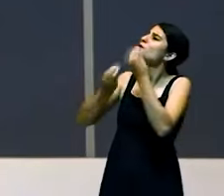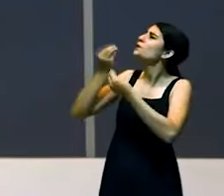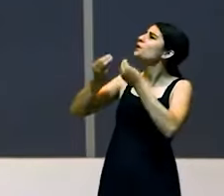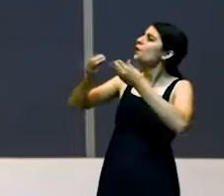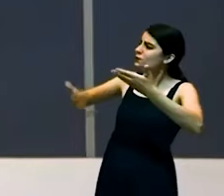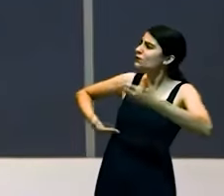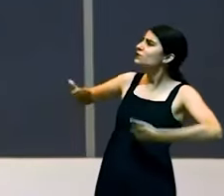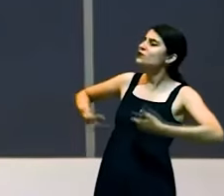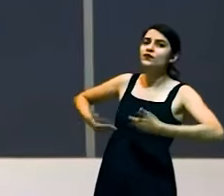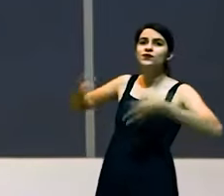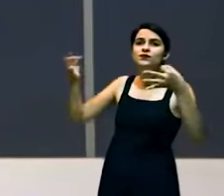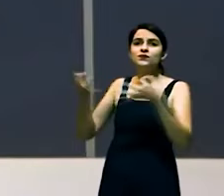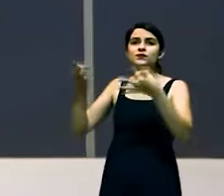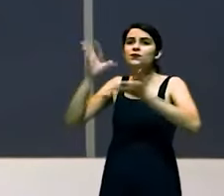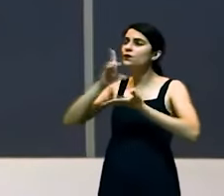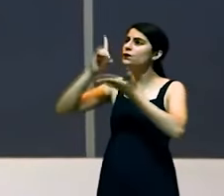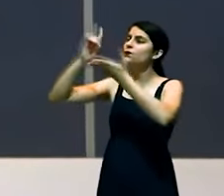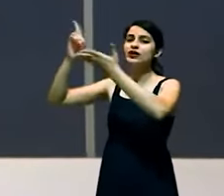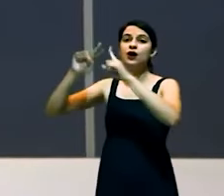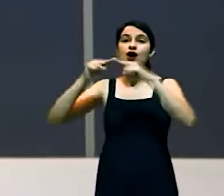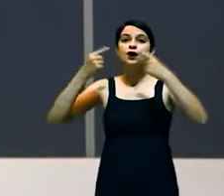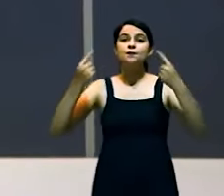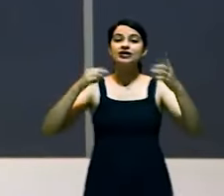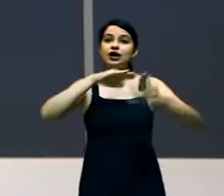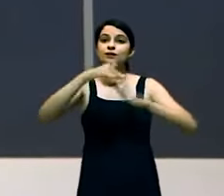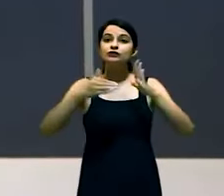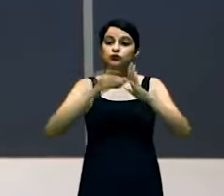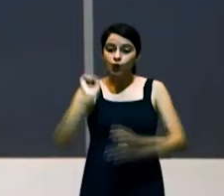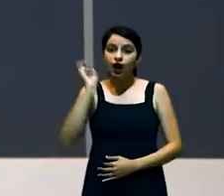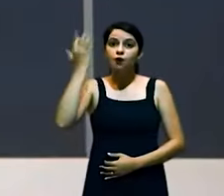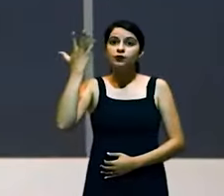E para que tudo isso aconteça, nós temos que ficar